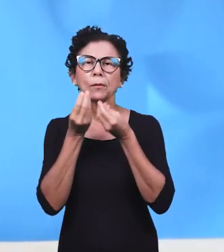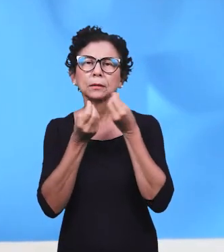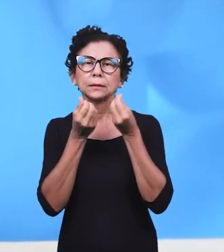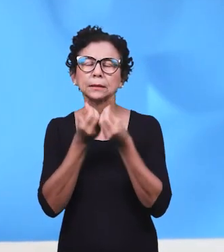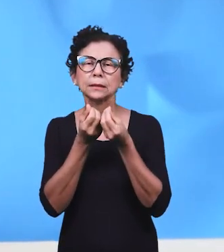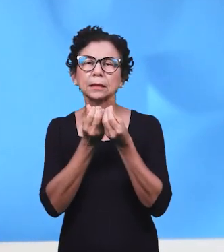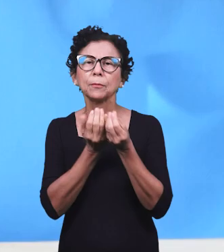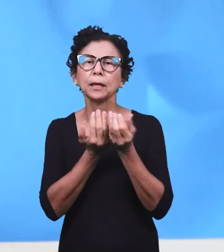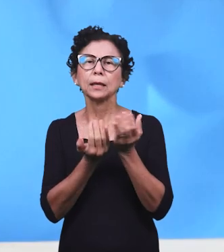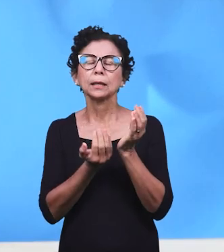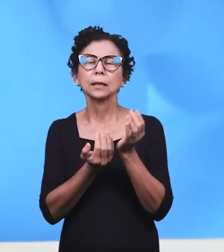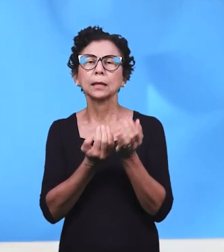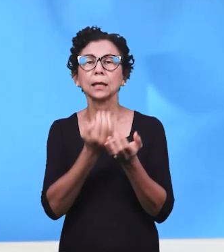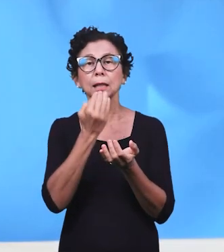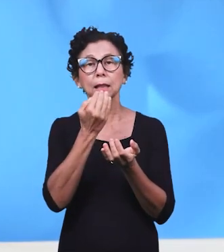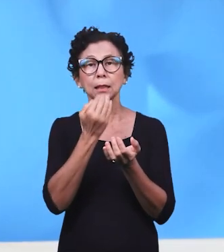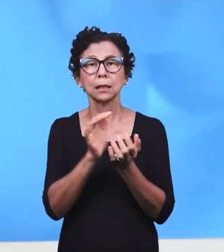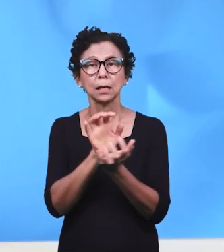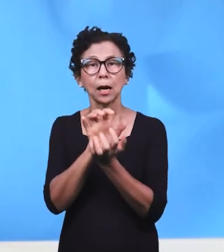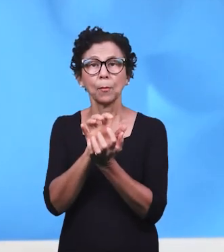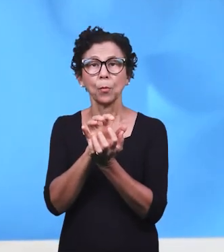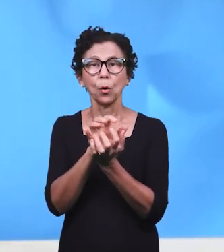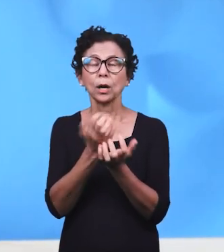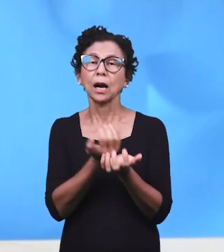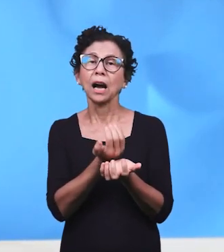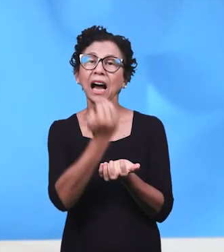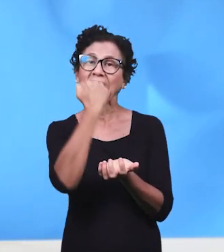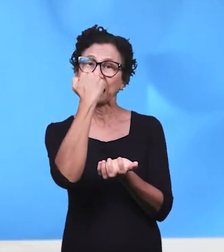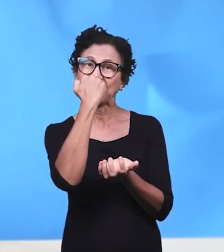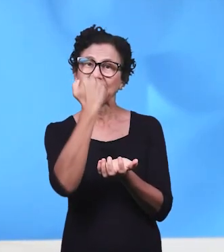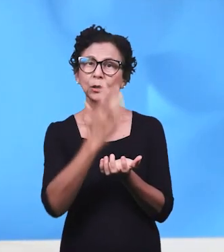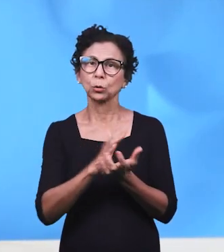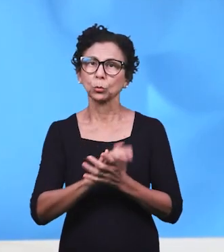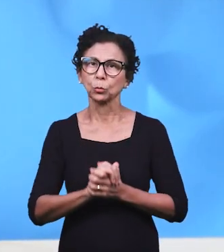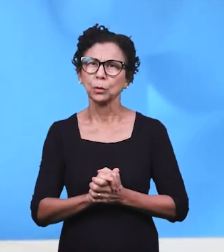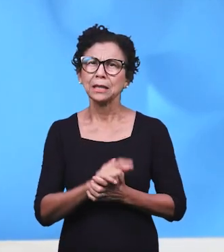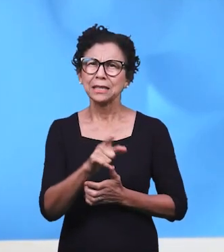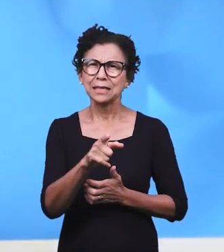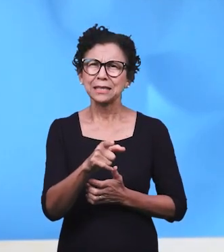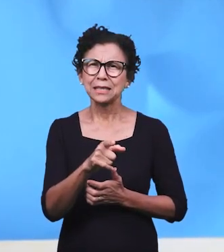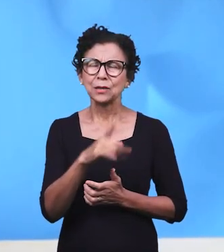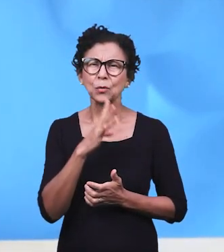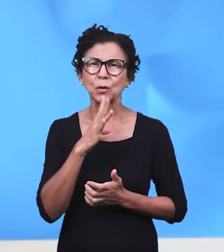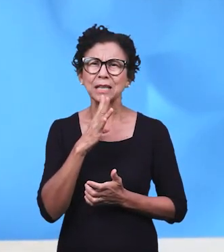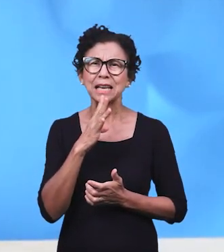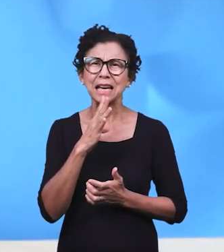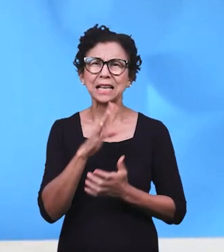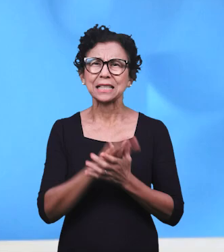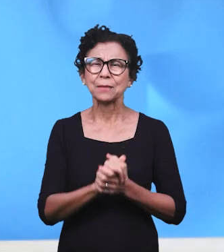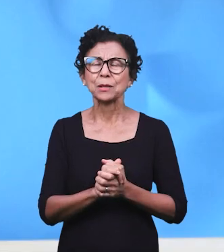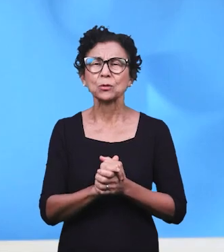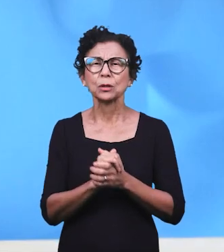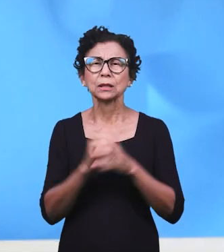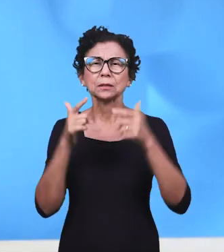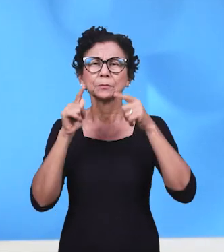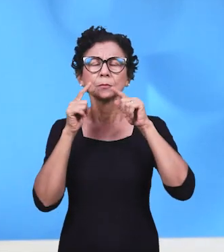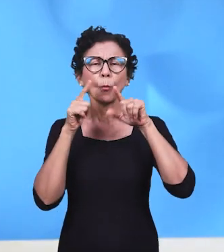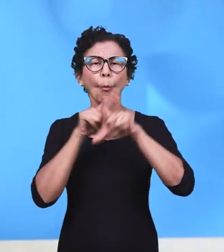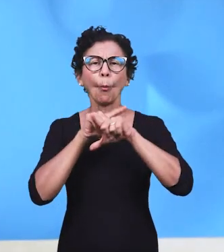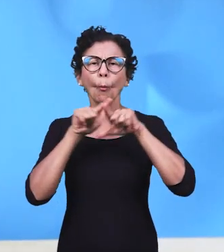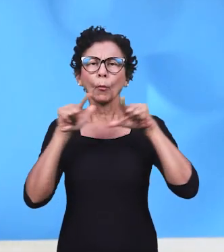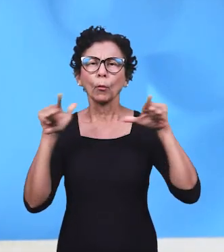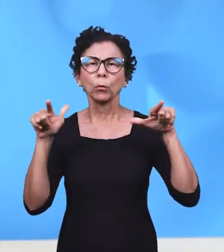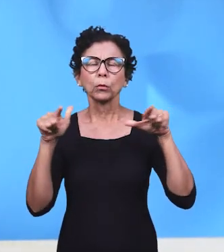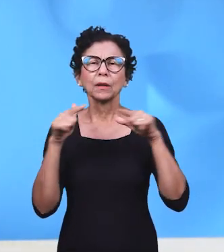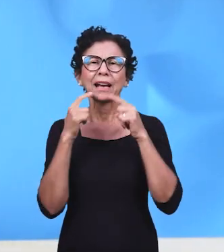né? Por se falar de prótese, aquela prótese, sabe aquela prótese total? Aquela que as pessoas não têm o dente, nenhum dente,